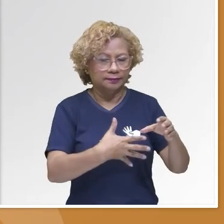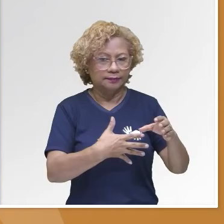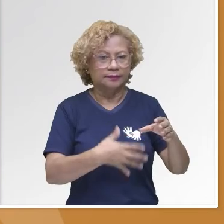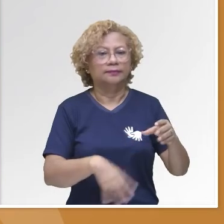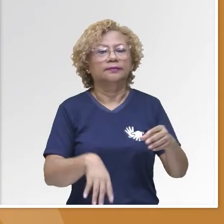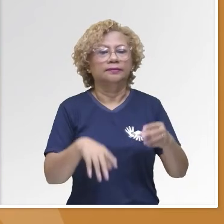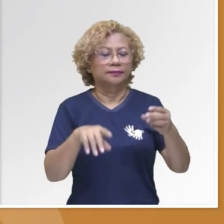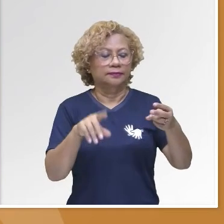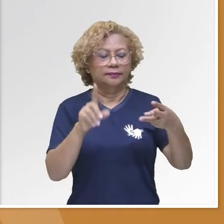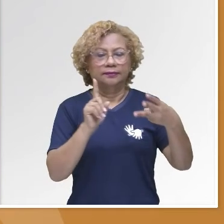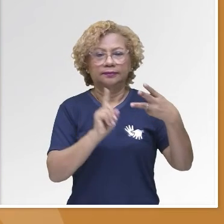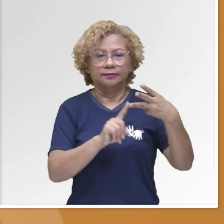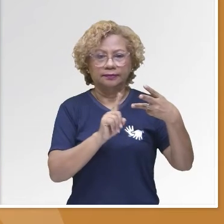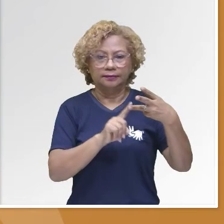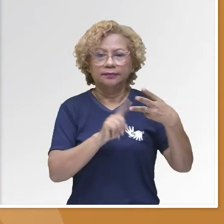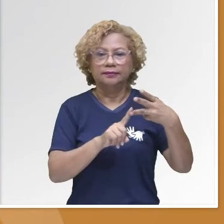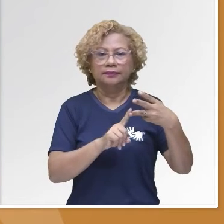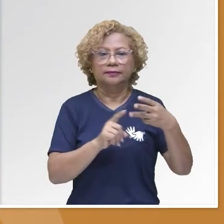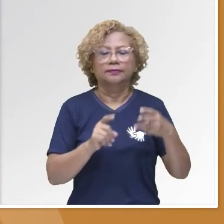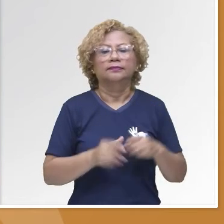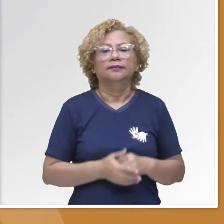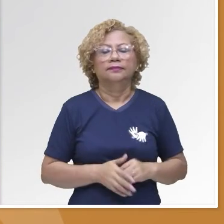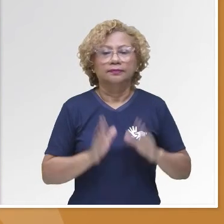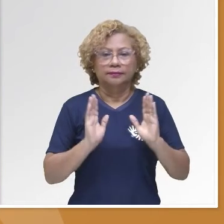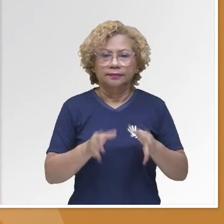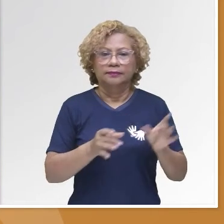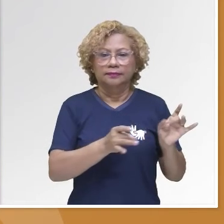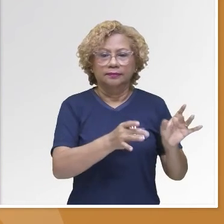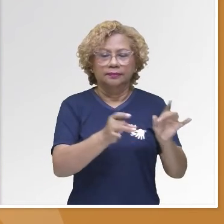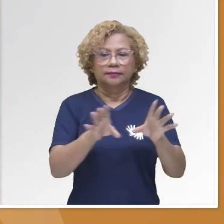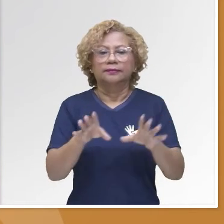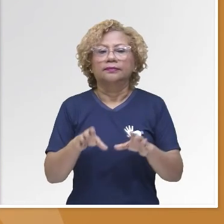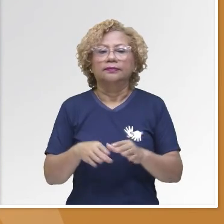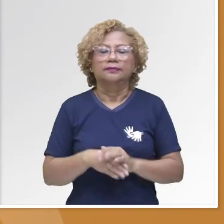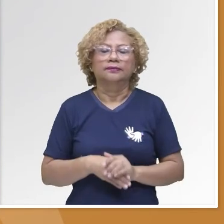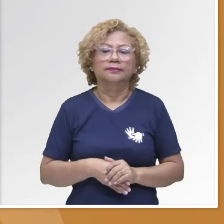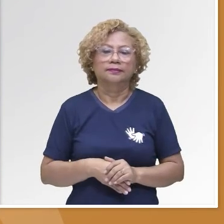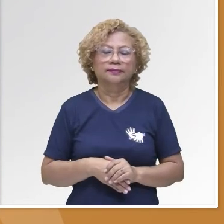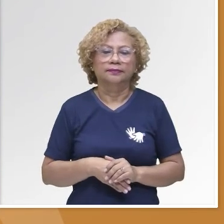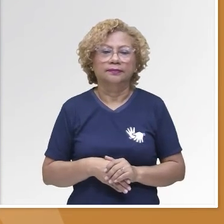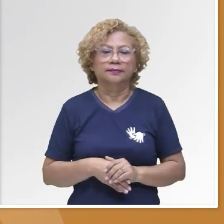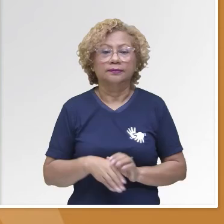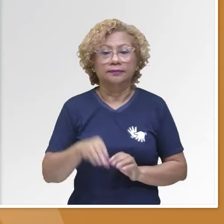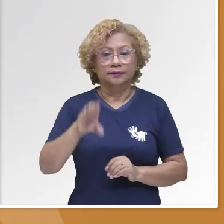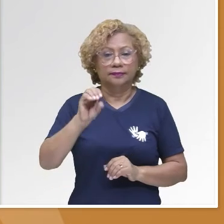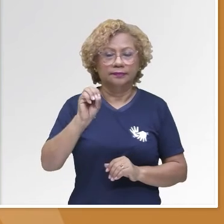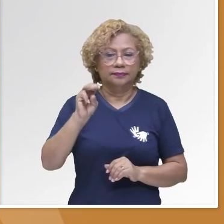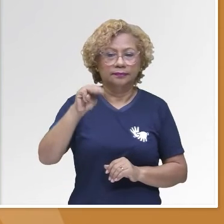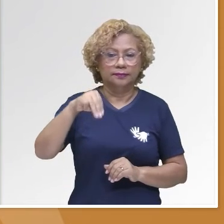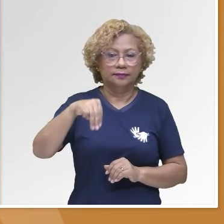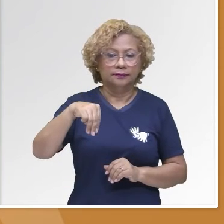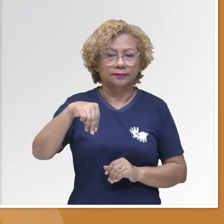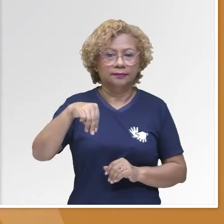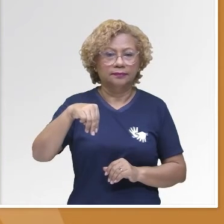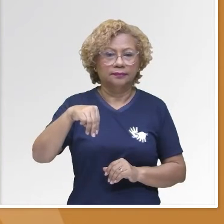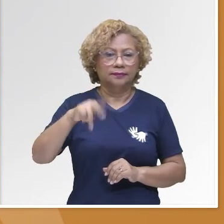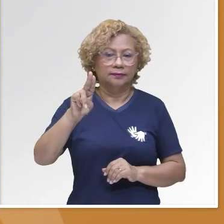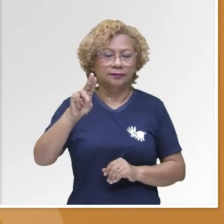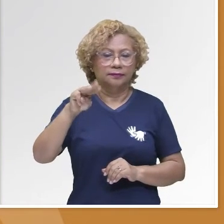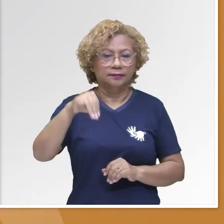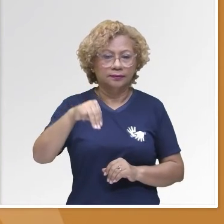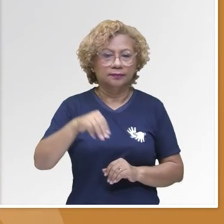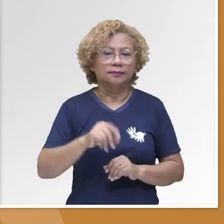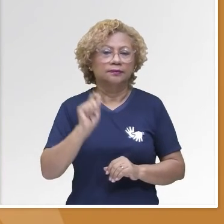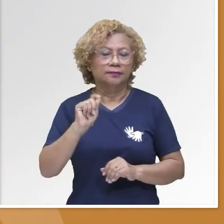né? Então, olha só, já o mercado comum, a gente vai observar, né, que o mercado comum, né,